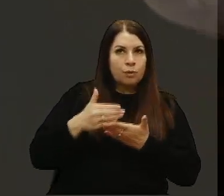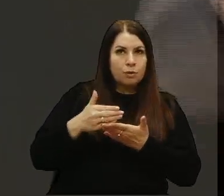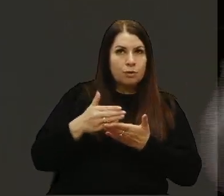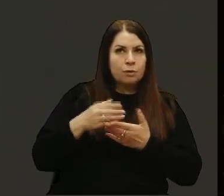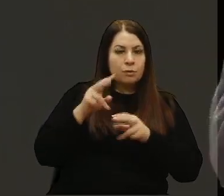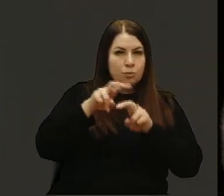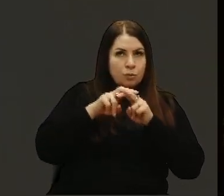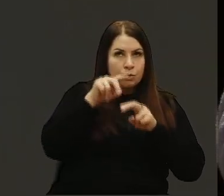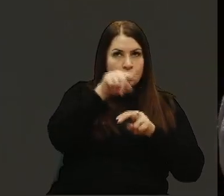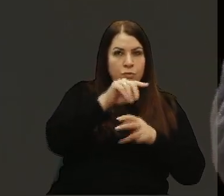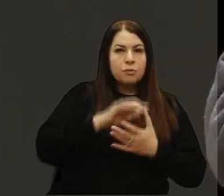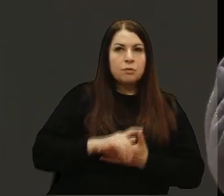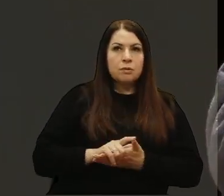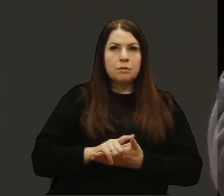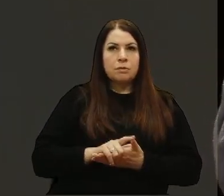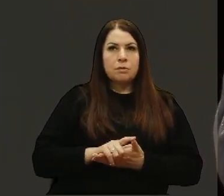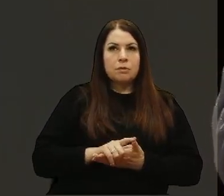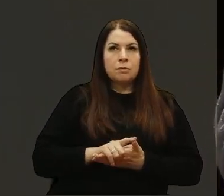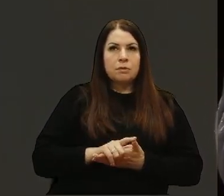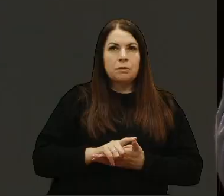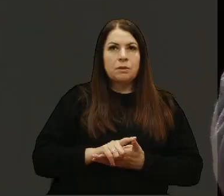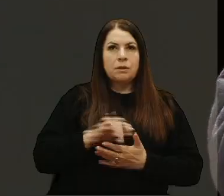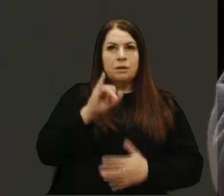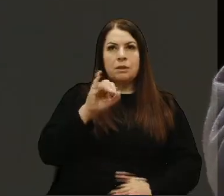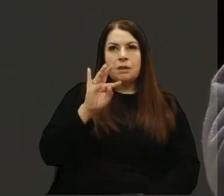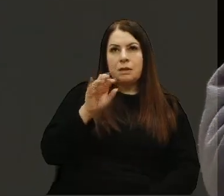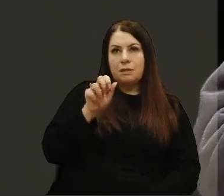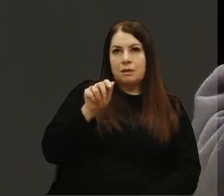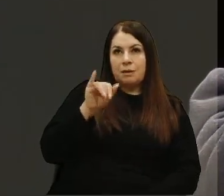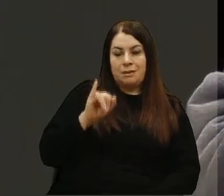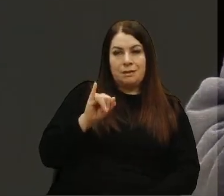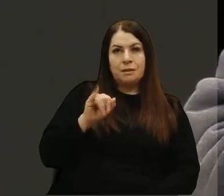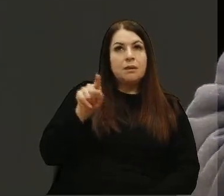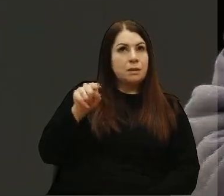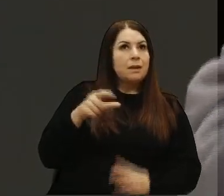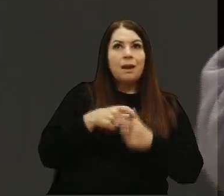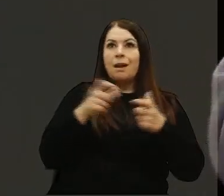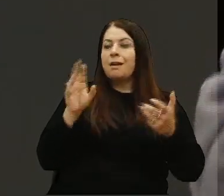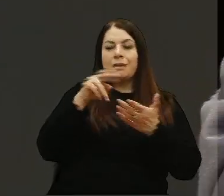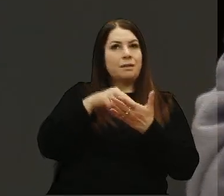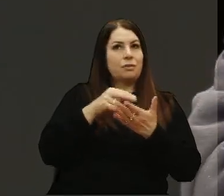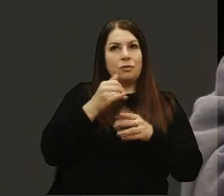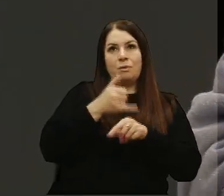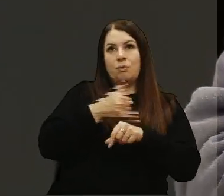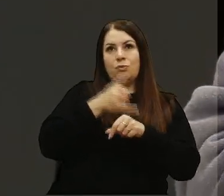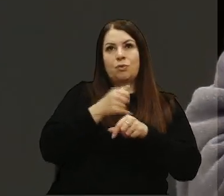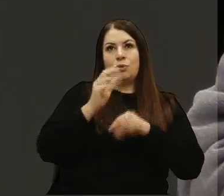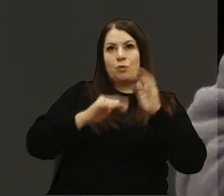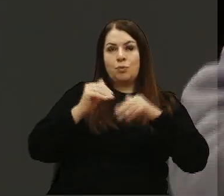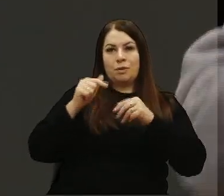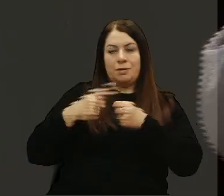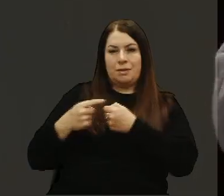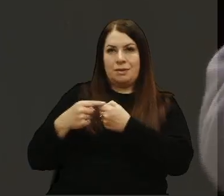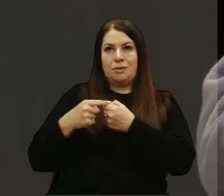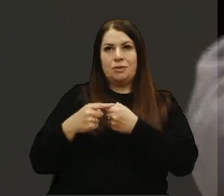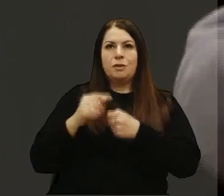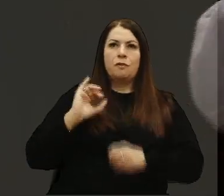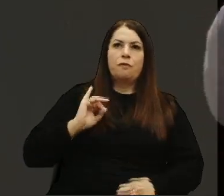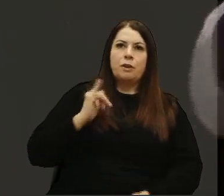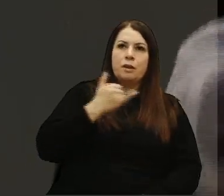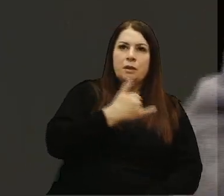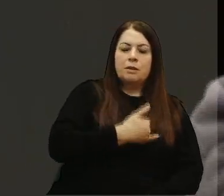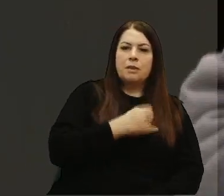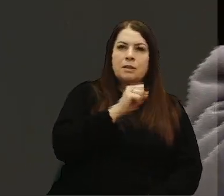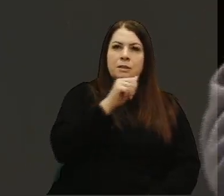causa disso, presidente. Lá de Itaqui. E essa é a realidade da maioria dos metalúrgicos que construíram essa cidade, que vieram de Vacaria, de São